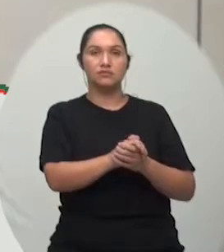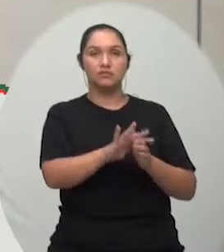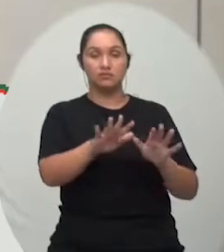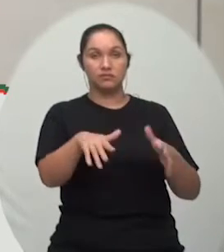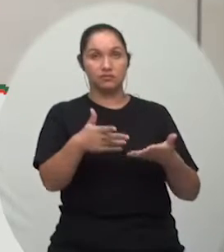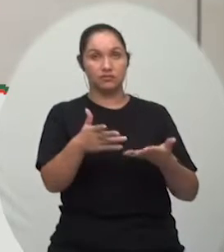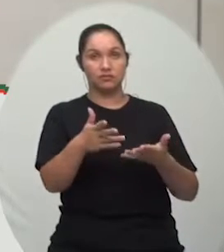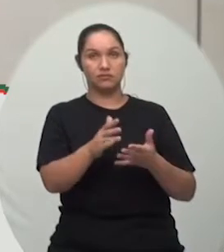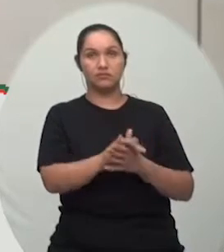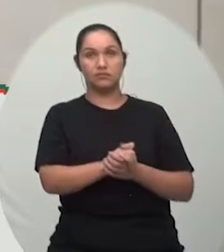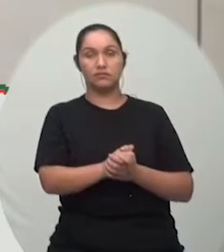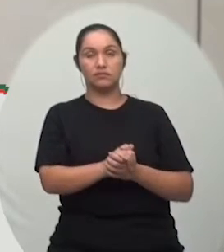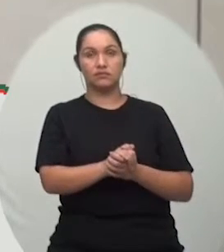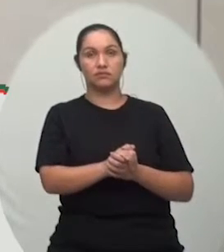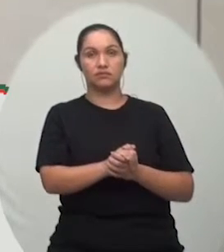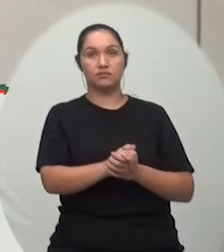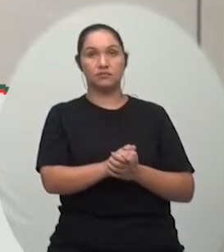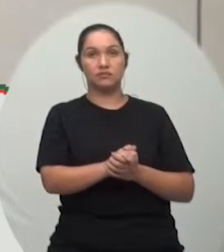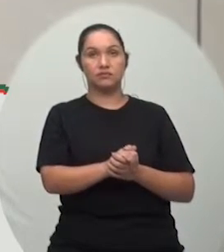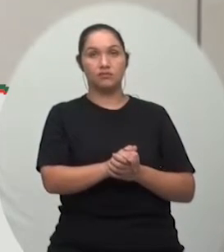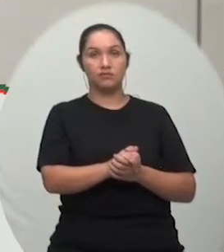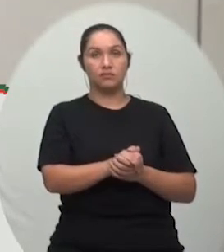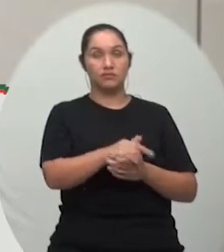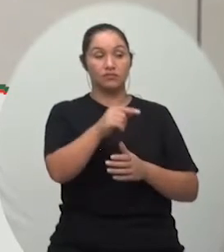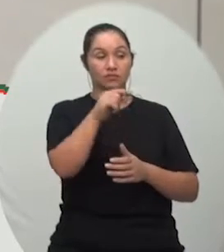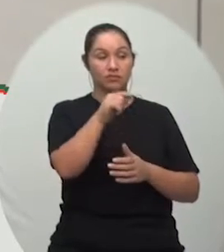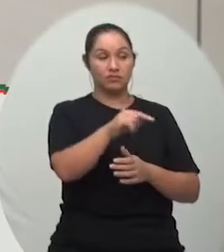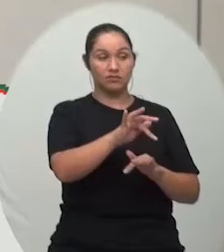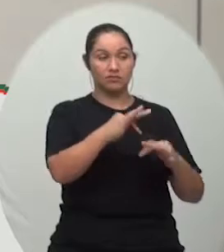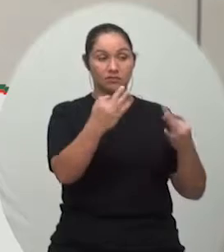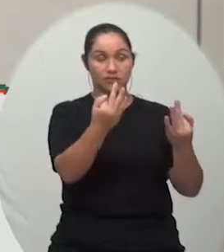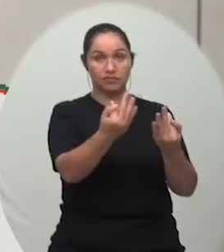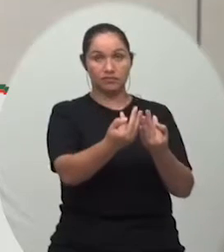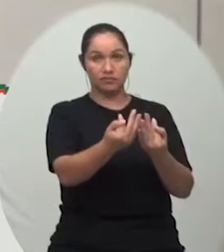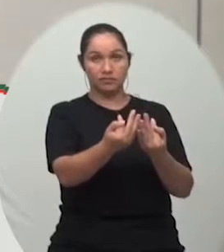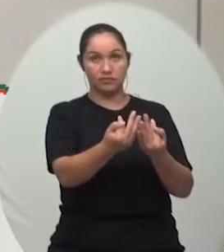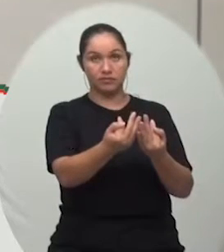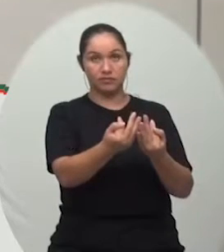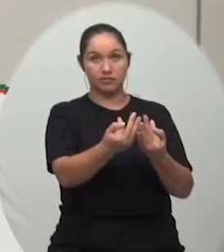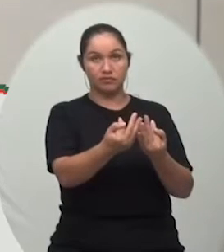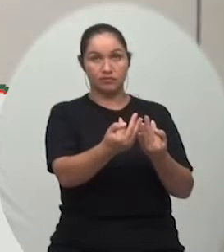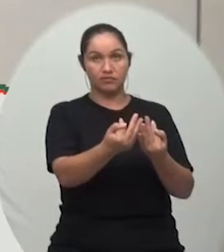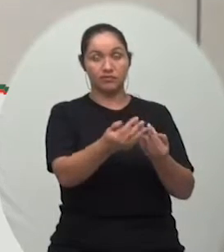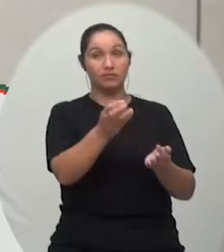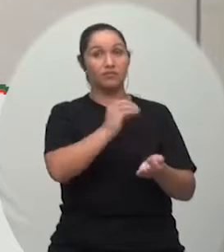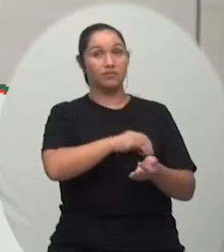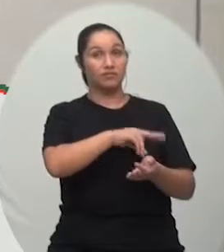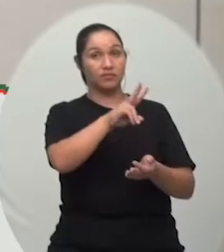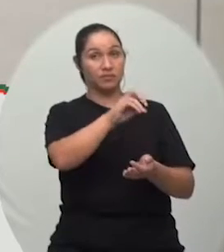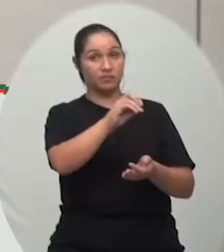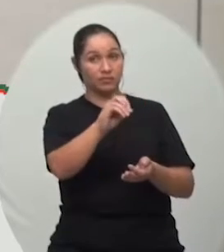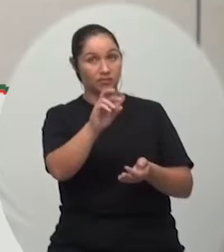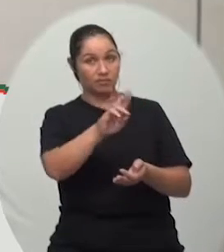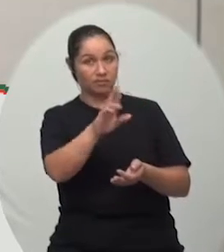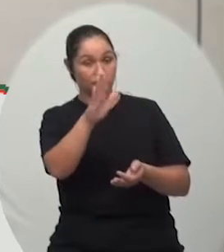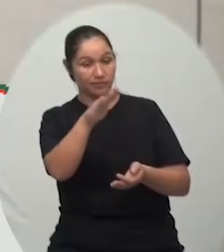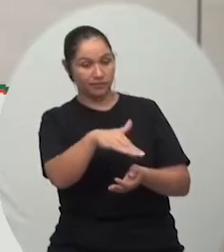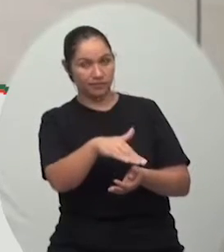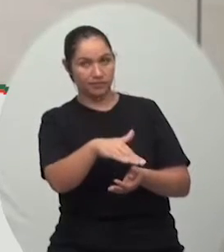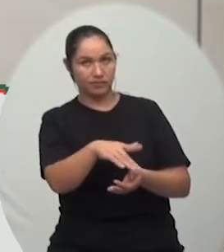tem uma certa renda, essas famílias que recebem menos de R$ 200,00 recebem